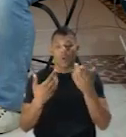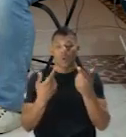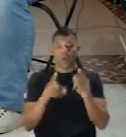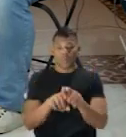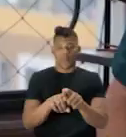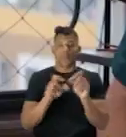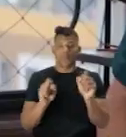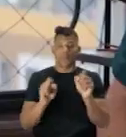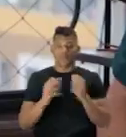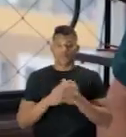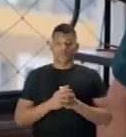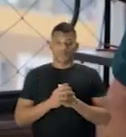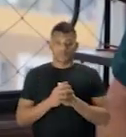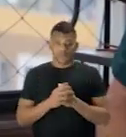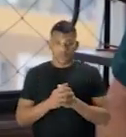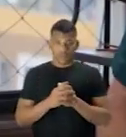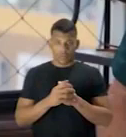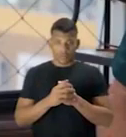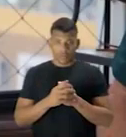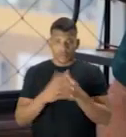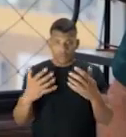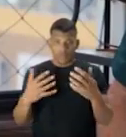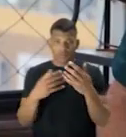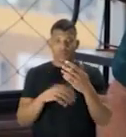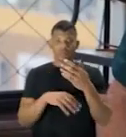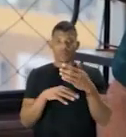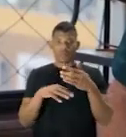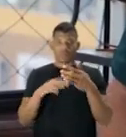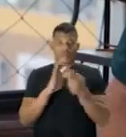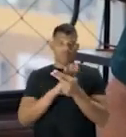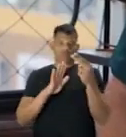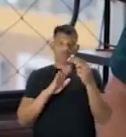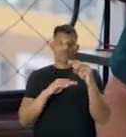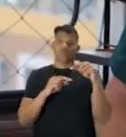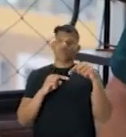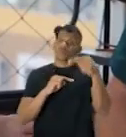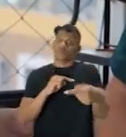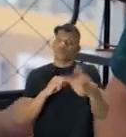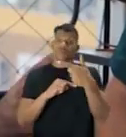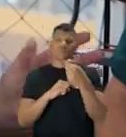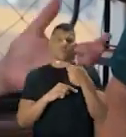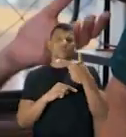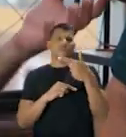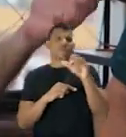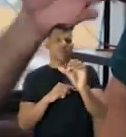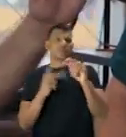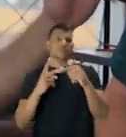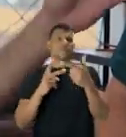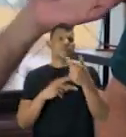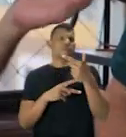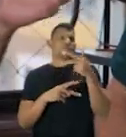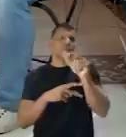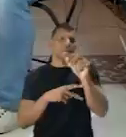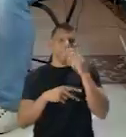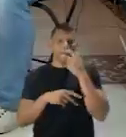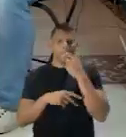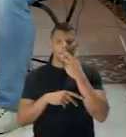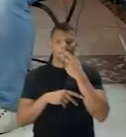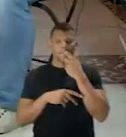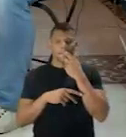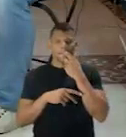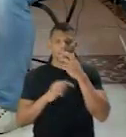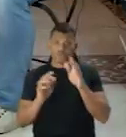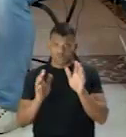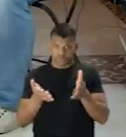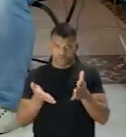cara. Posso ser esse teu parceiro? Eu falei, olha só que honra. Então acho que a próxima música que eu vou compor vai ser 2029, 2030,